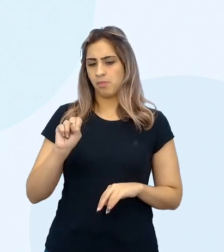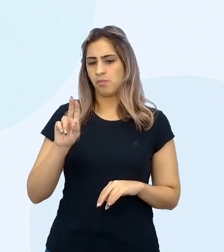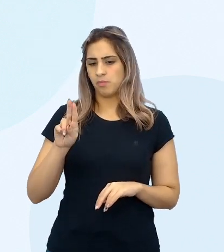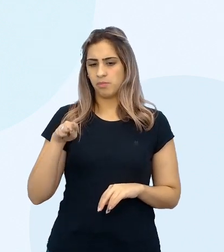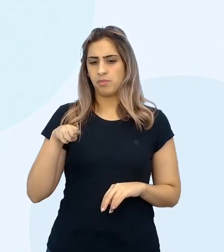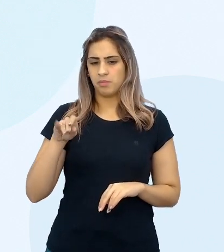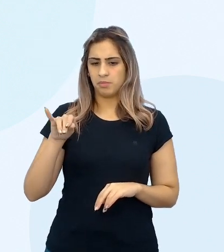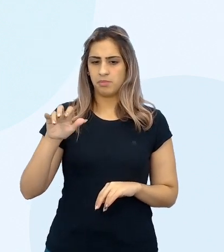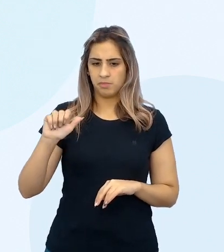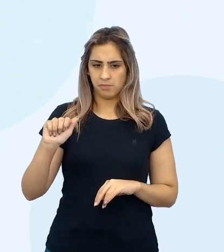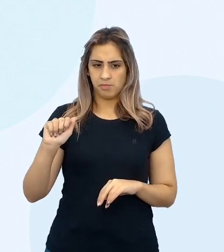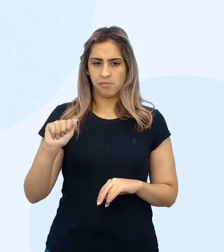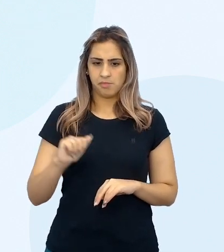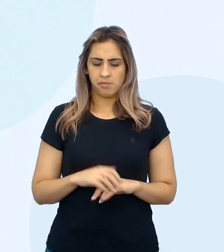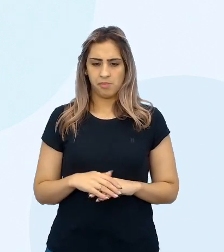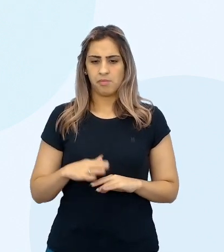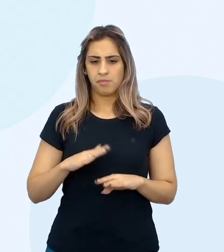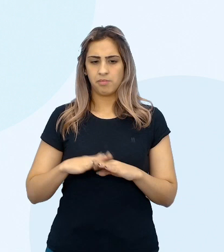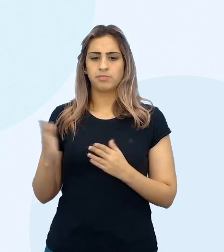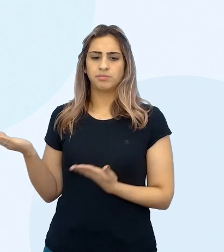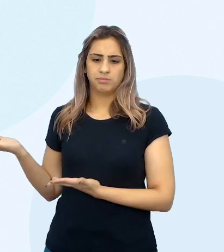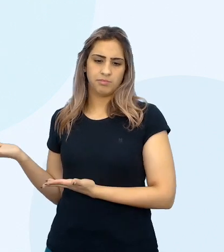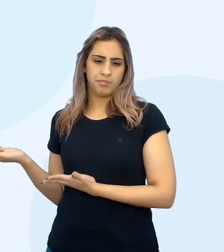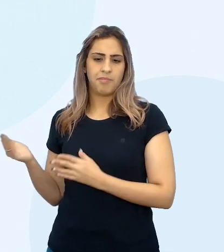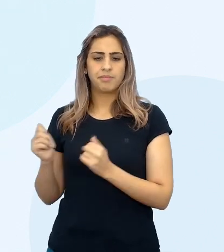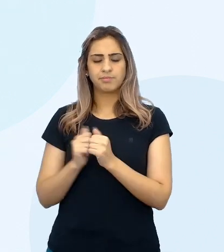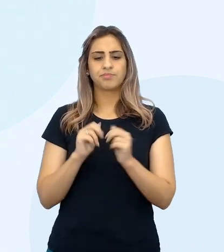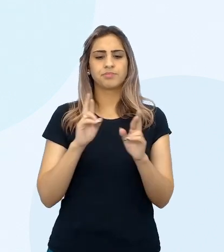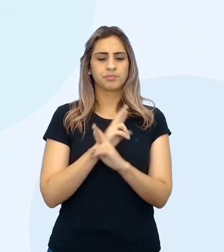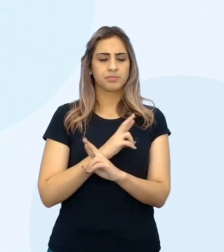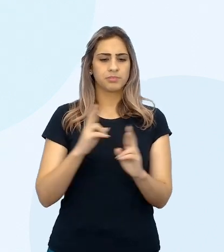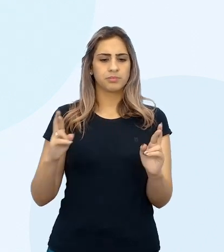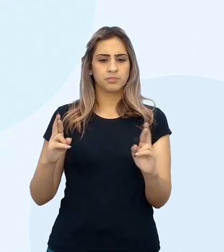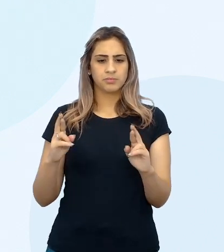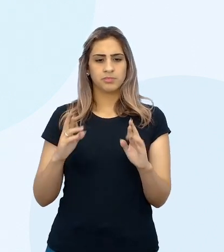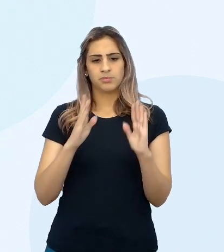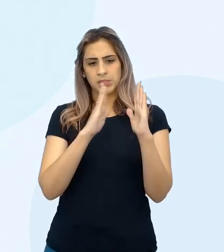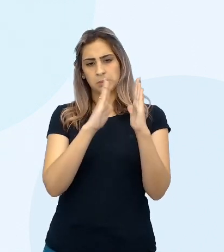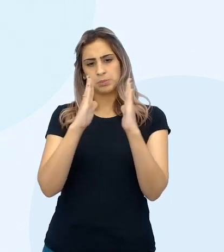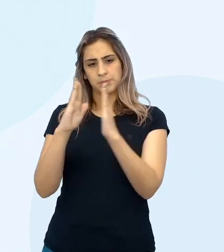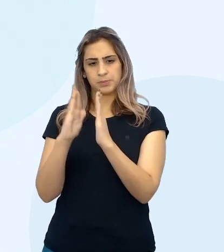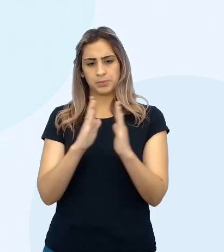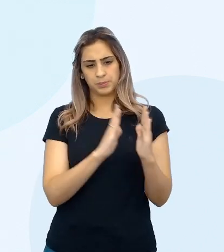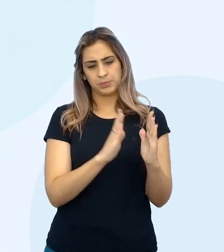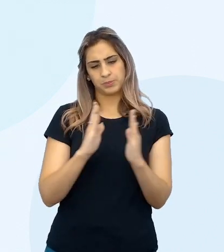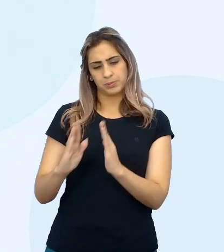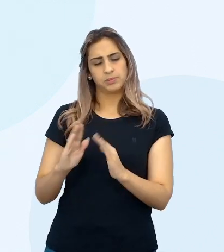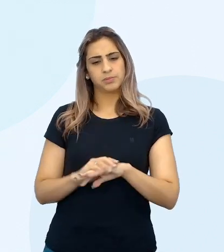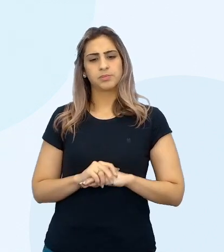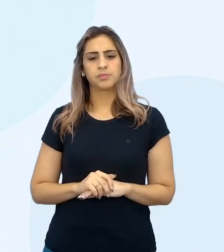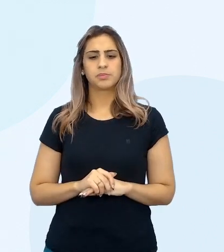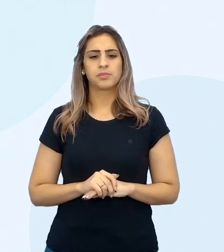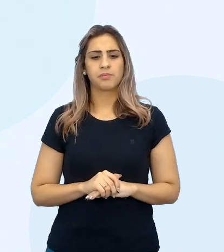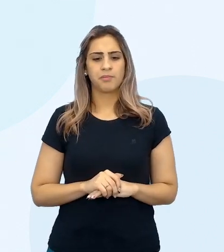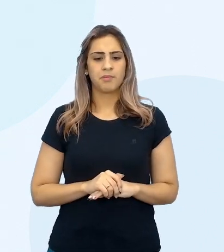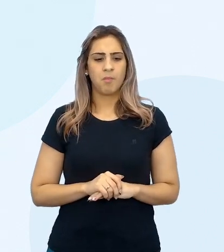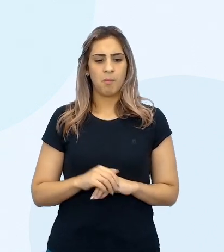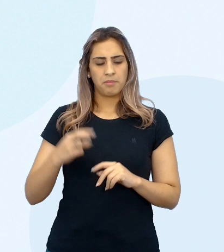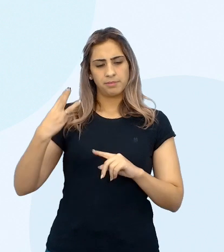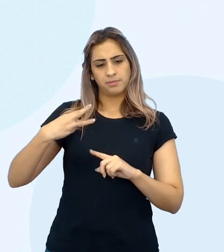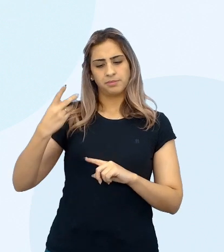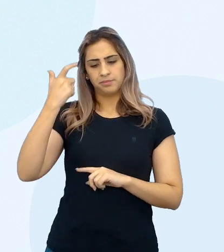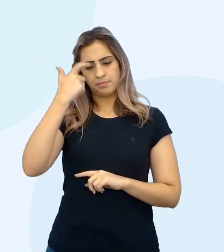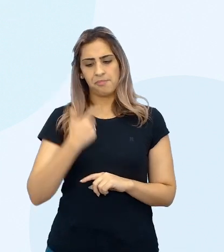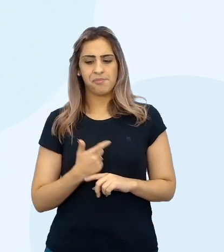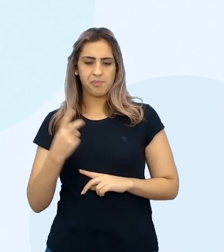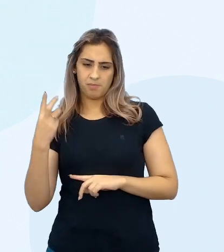mais importante, não menos importante, tá? O último eu digo em relação ao mapa, eles estão nessa ordem, né? Primeiro é o da Eveline, segundo é o do Giba, o terceiro é o meu